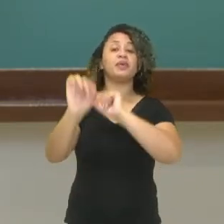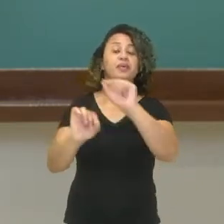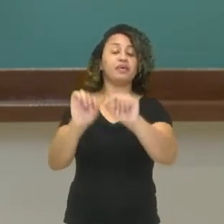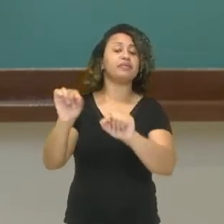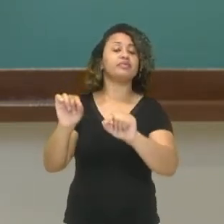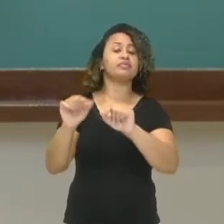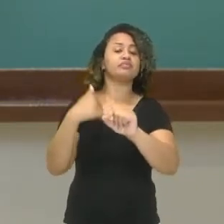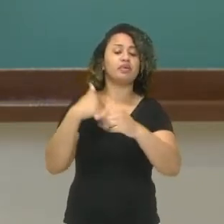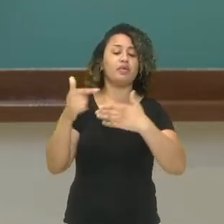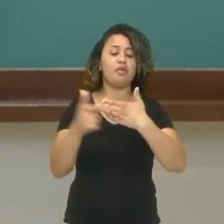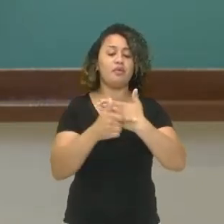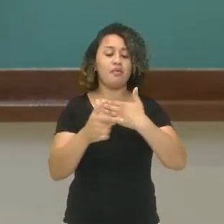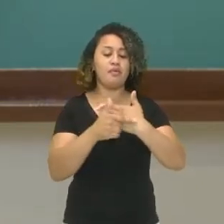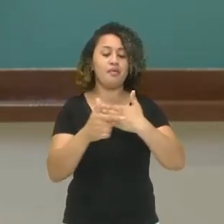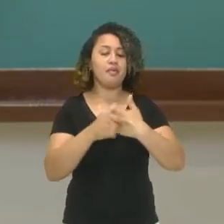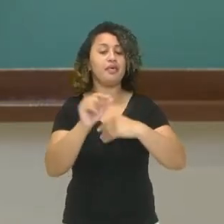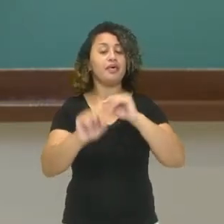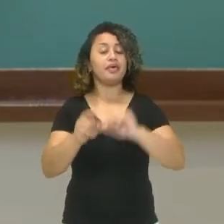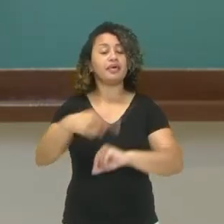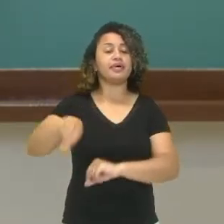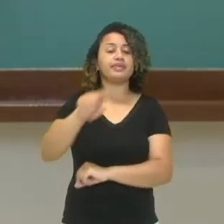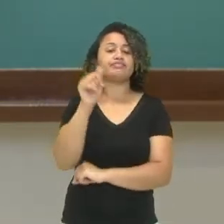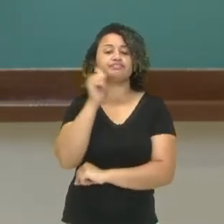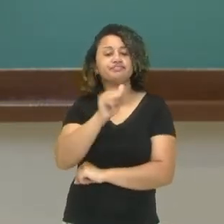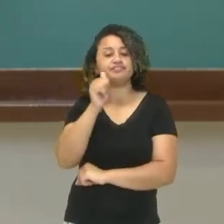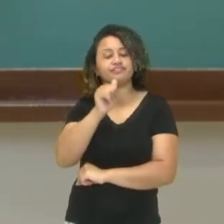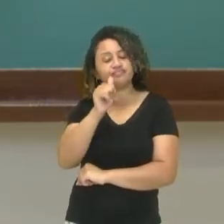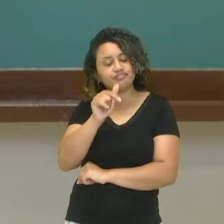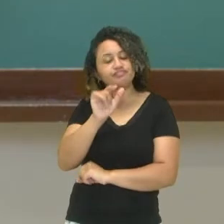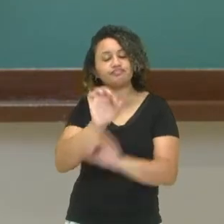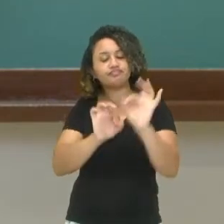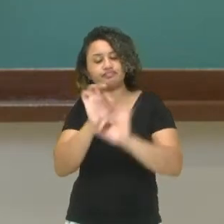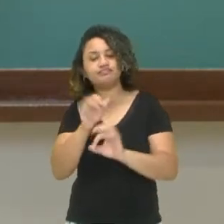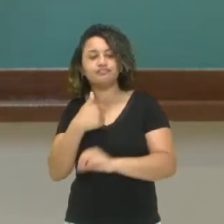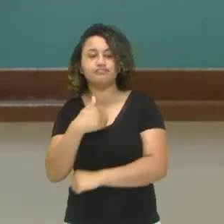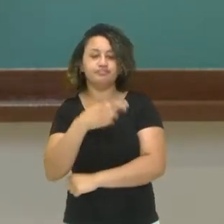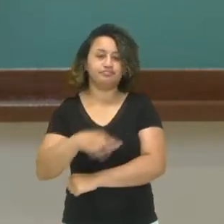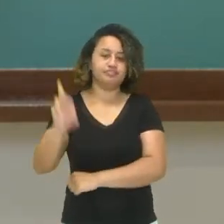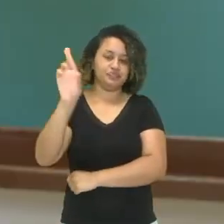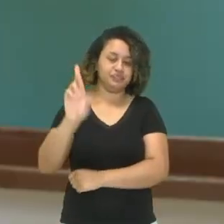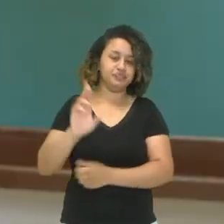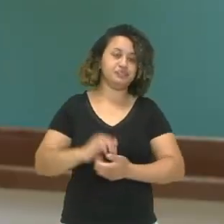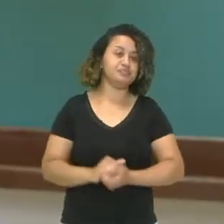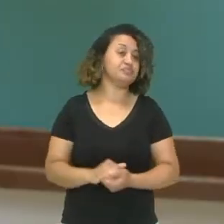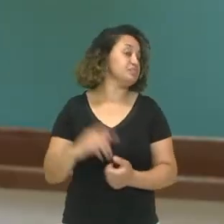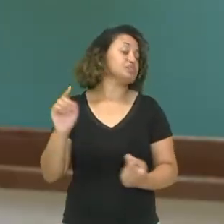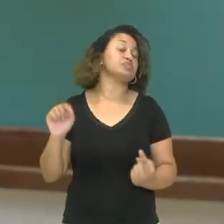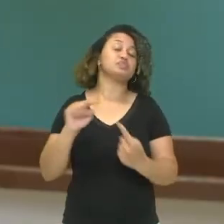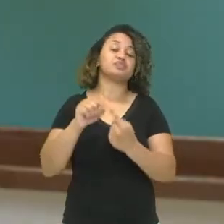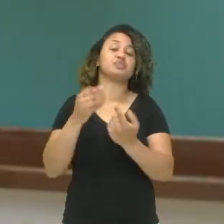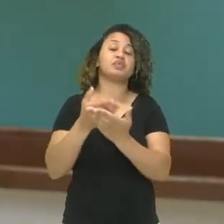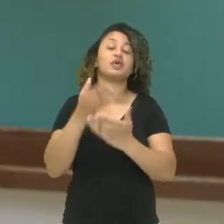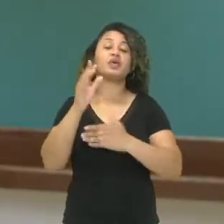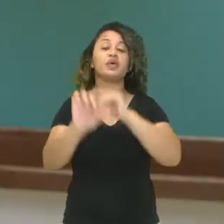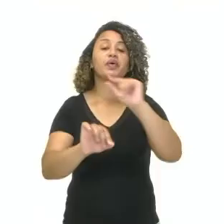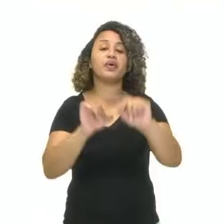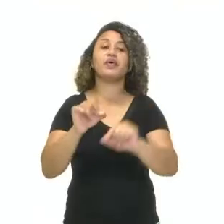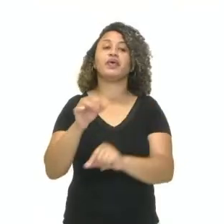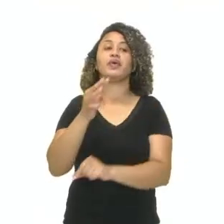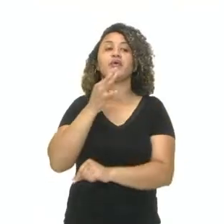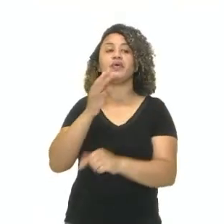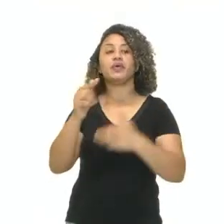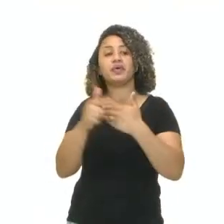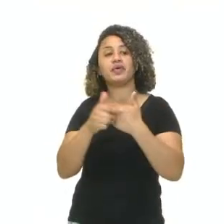sobre o papel das mulheres nas organizações religiosas. Os objetivos desta aula são conhecer o papel